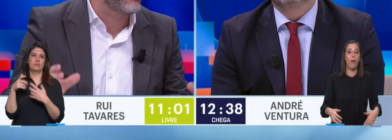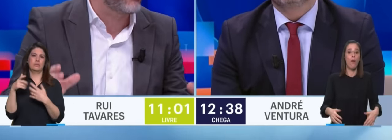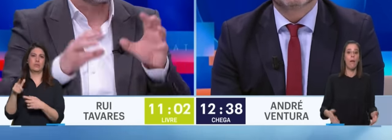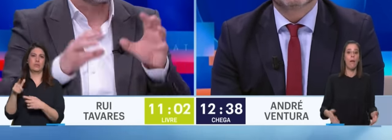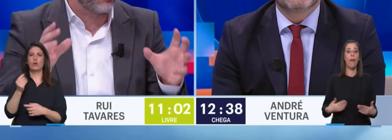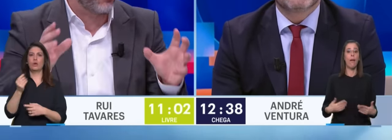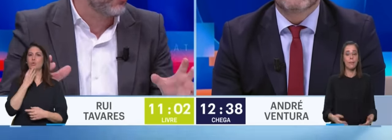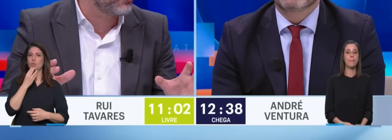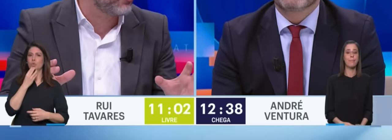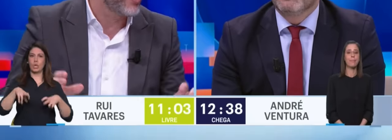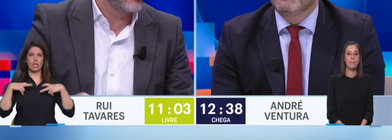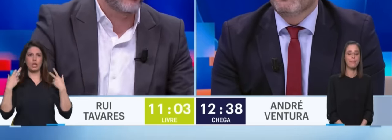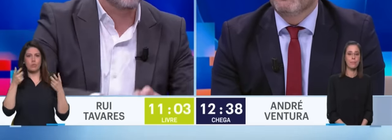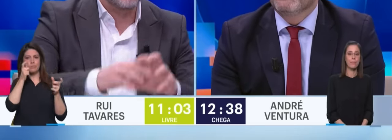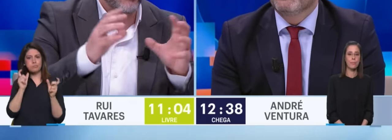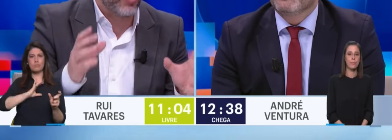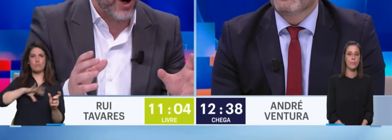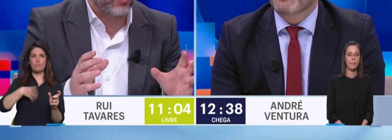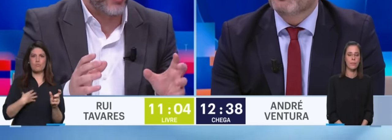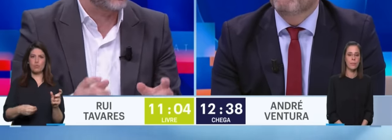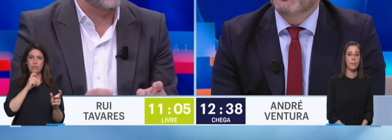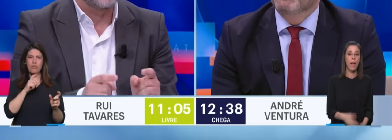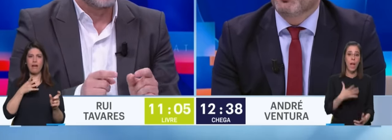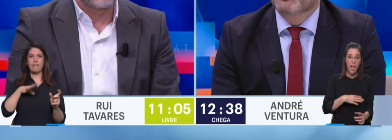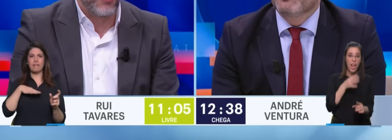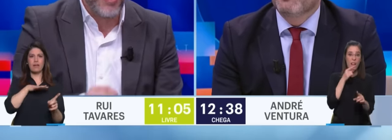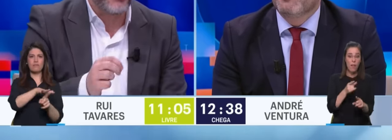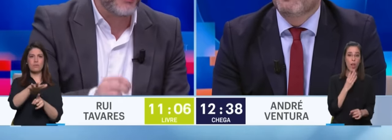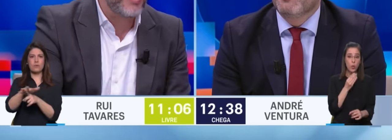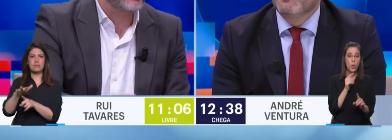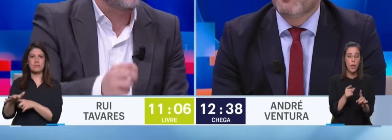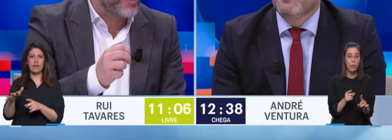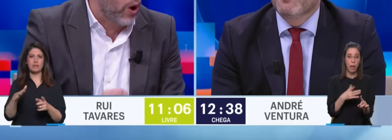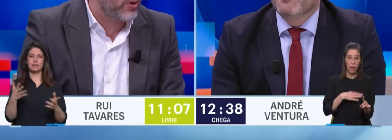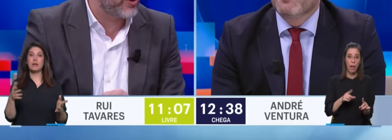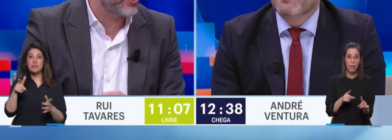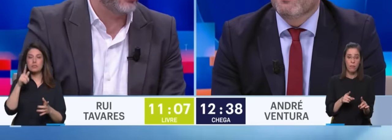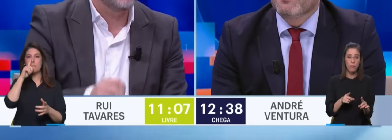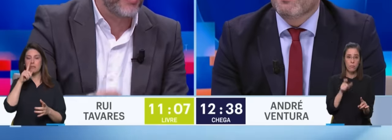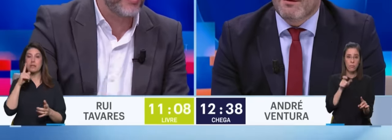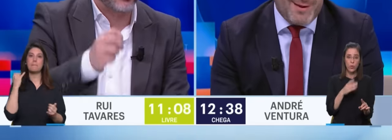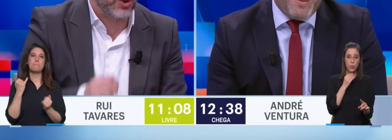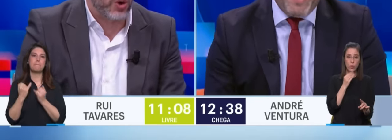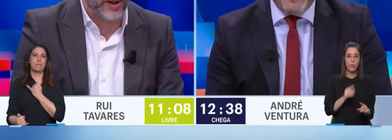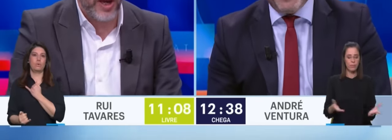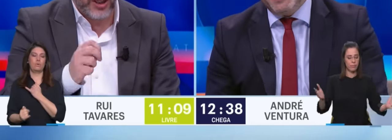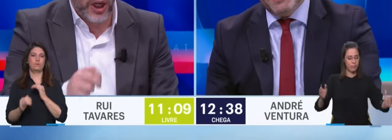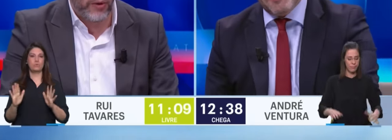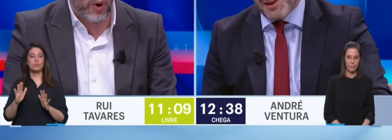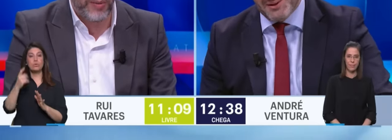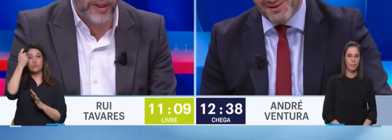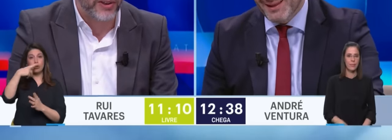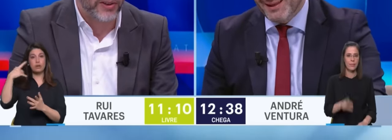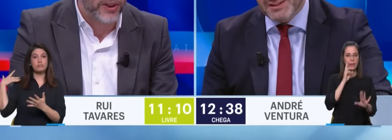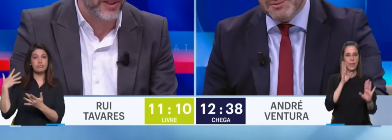rico que controla o mundo e que pretende manipular toda a gente são as mentiras perigosas as mentiras que na história já